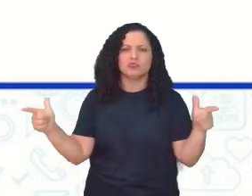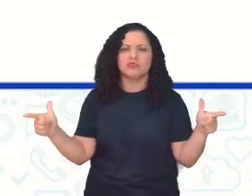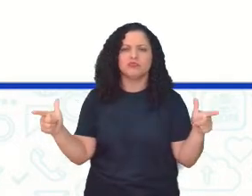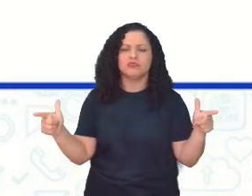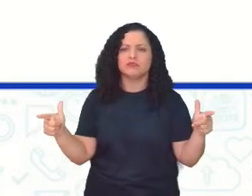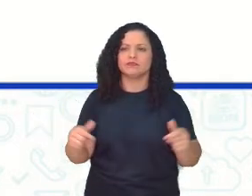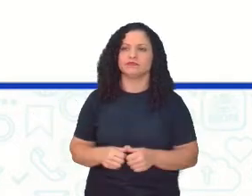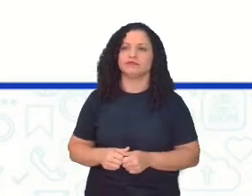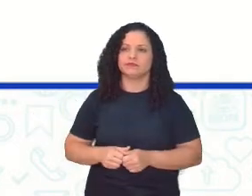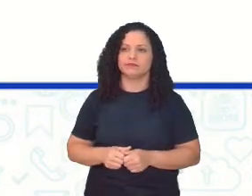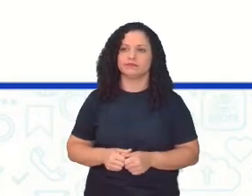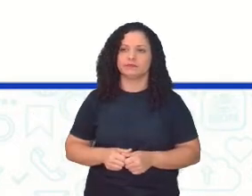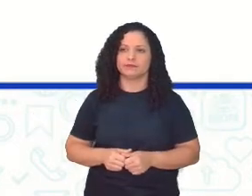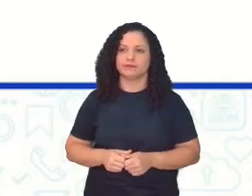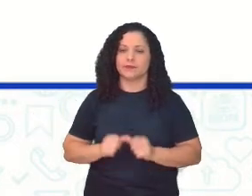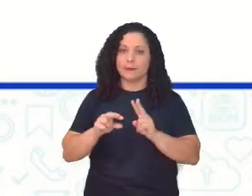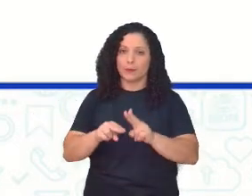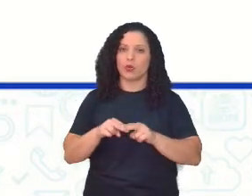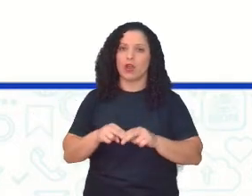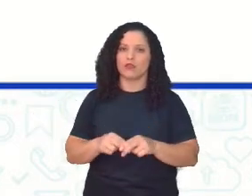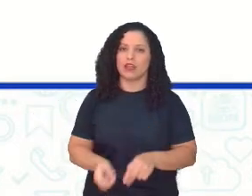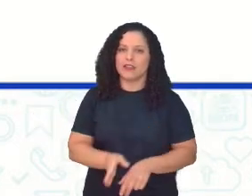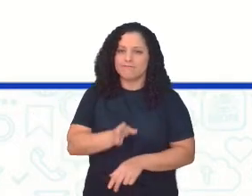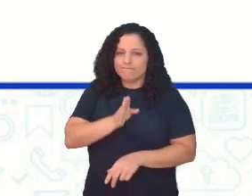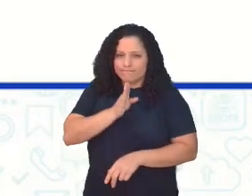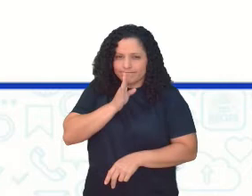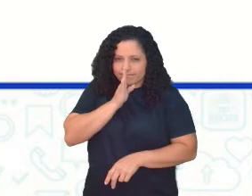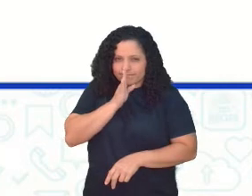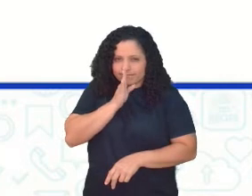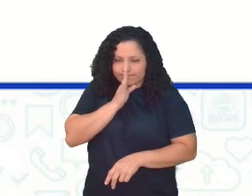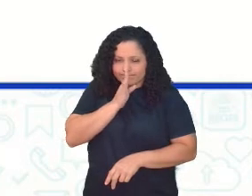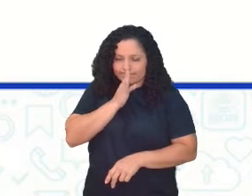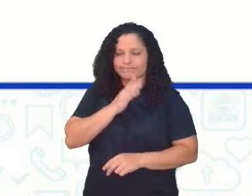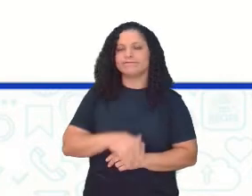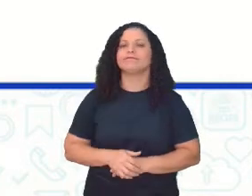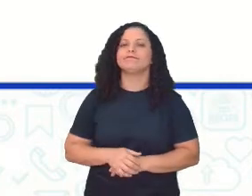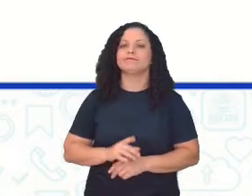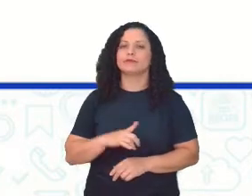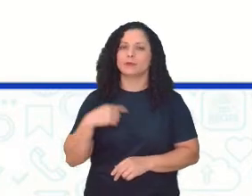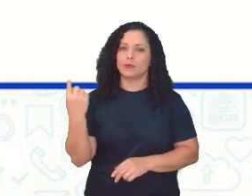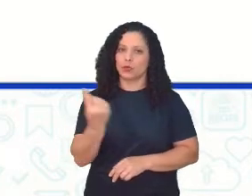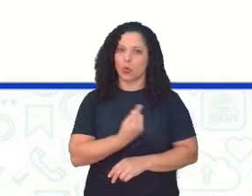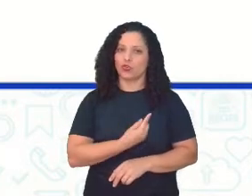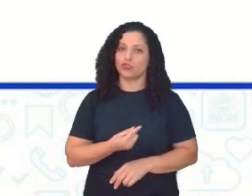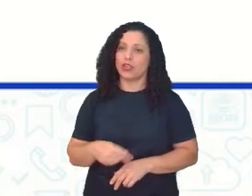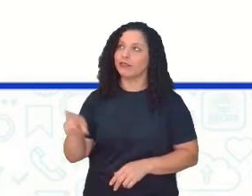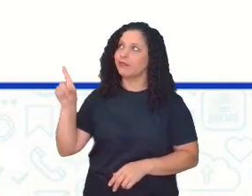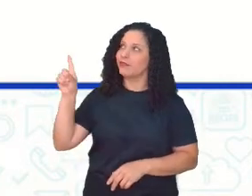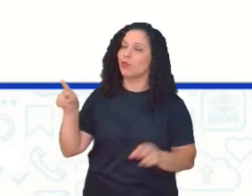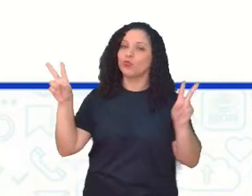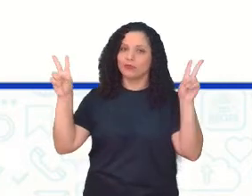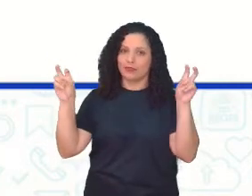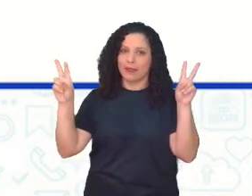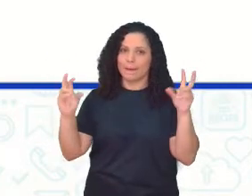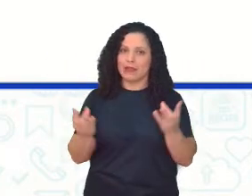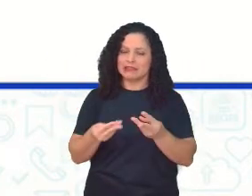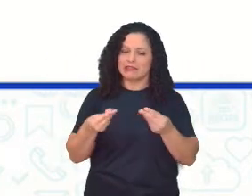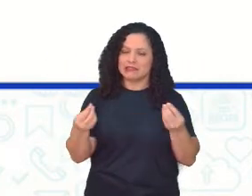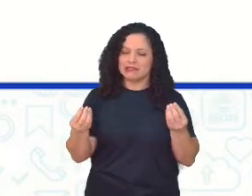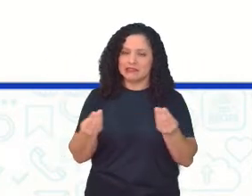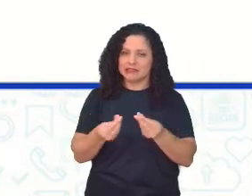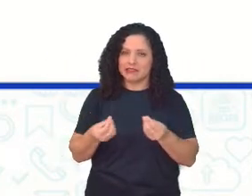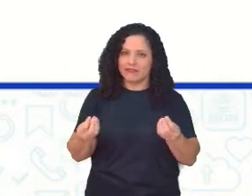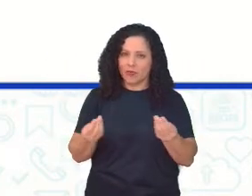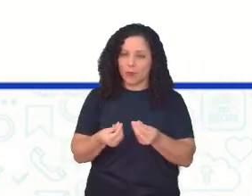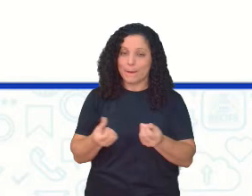não se manifesta muito abertamente. Não é? Então, estamos aqui com um tema sensível, não é? Super. E aí,